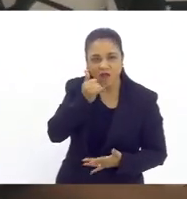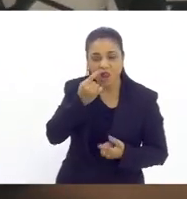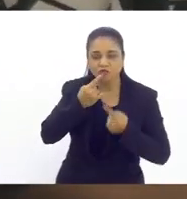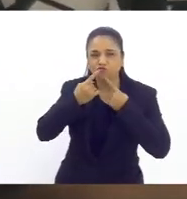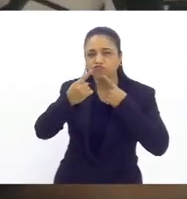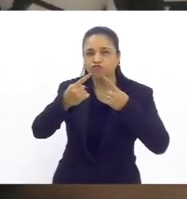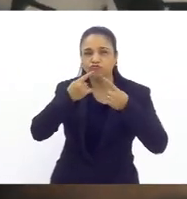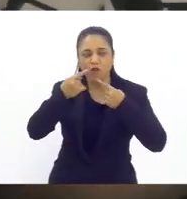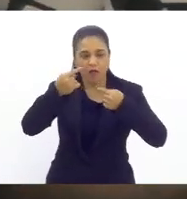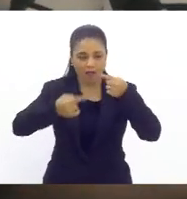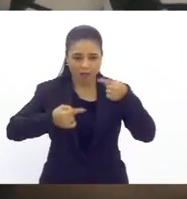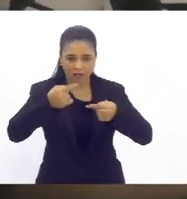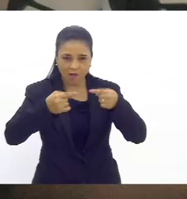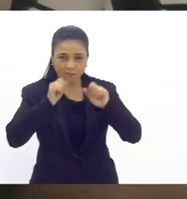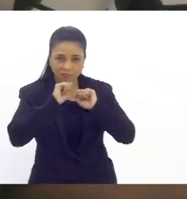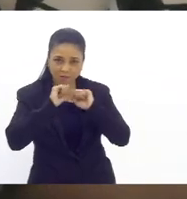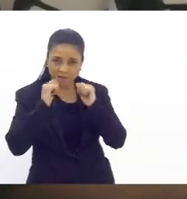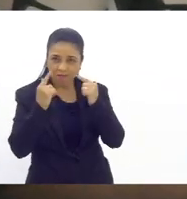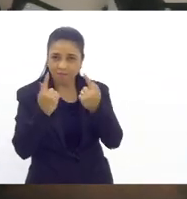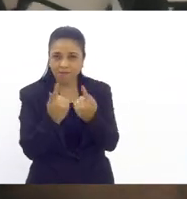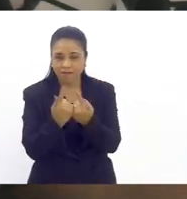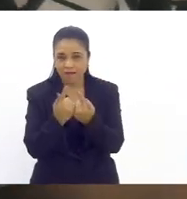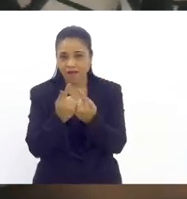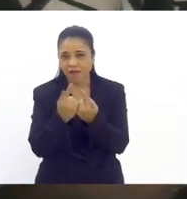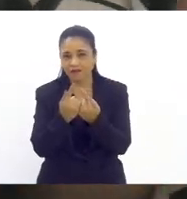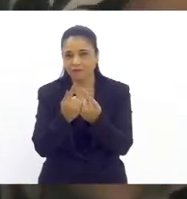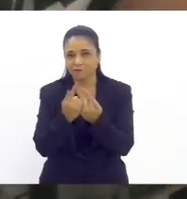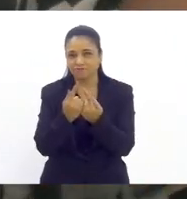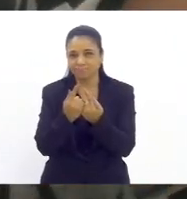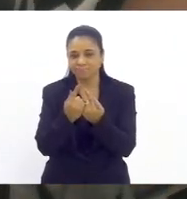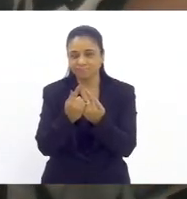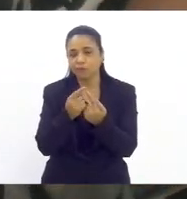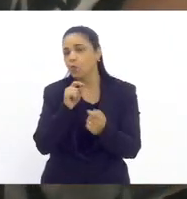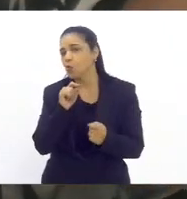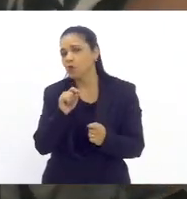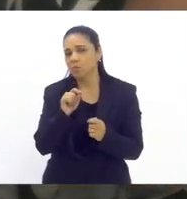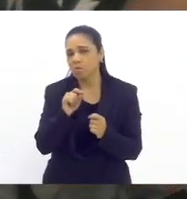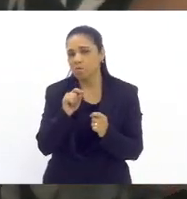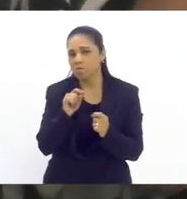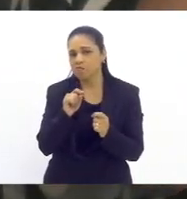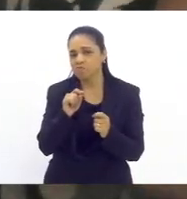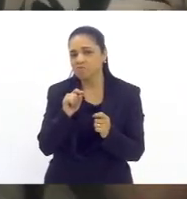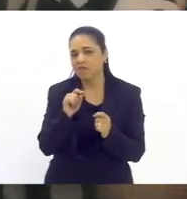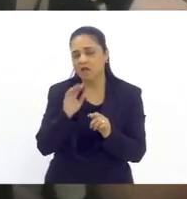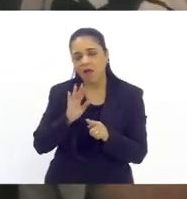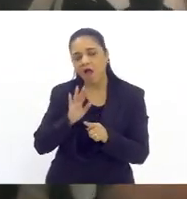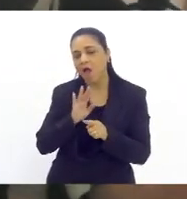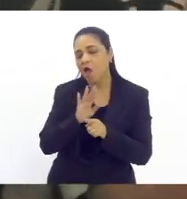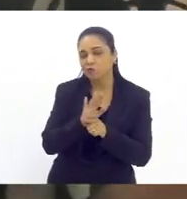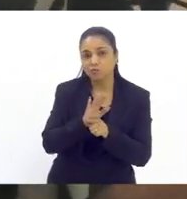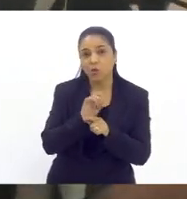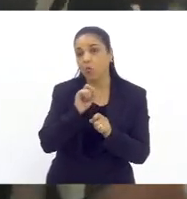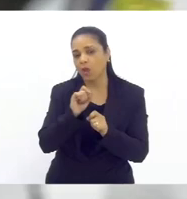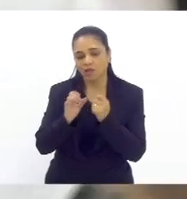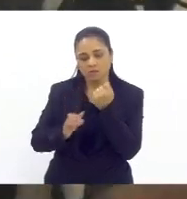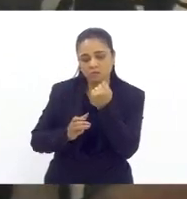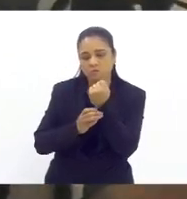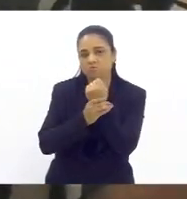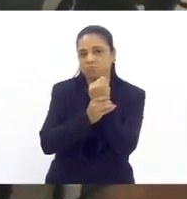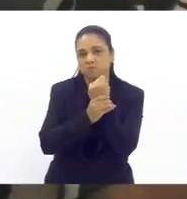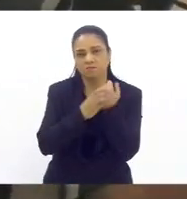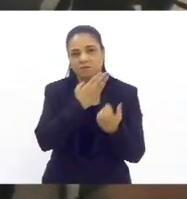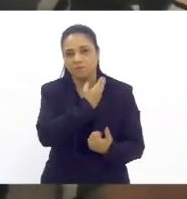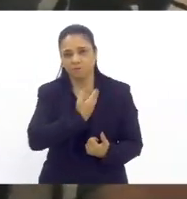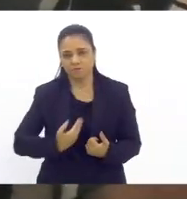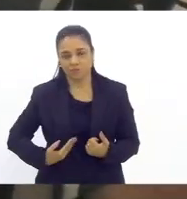diálogo na alerj o que que é o escopo que alérgico pode fazer né é com segurança pública principalmente né realmente tem uma dimensão Federal